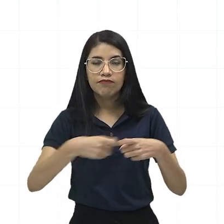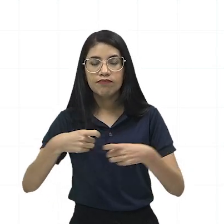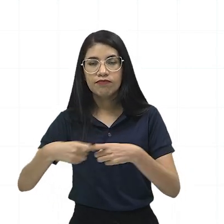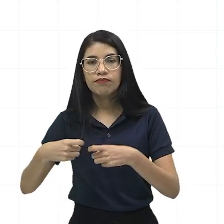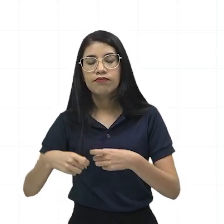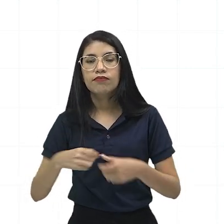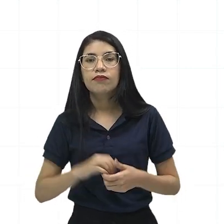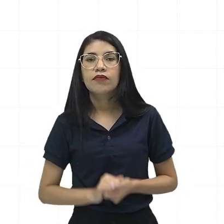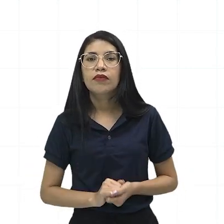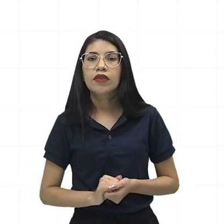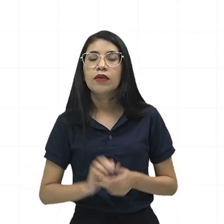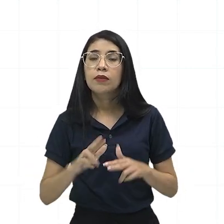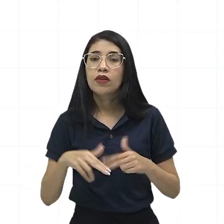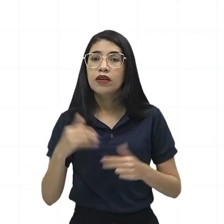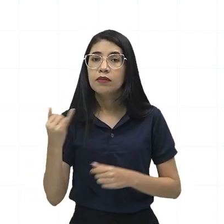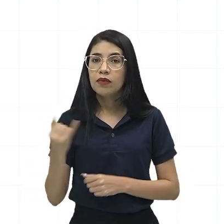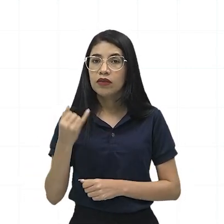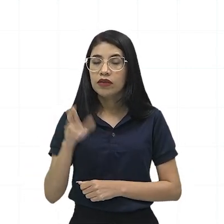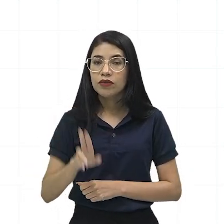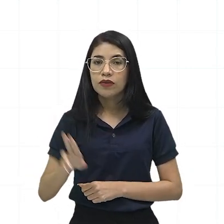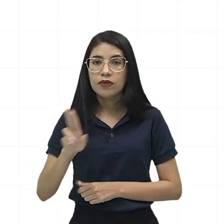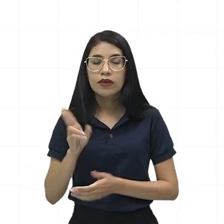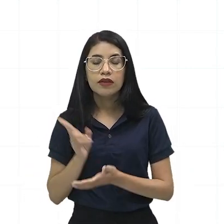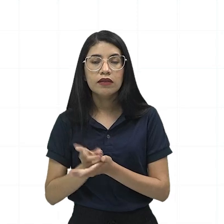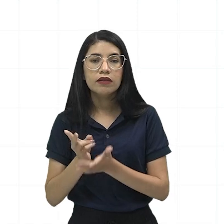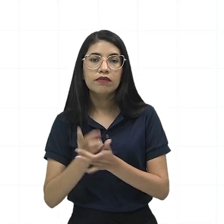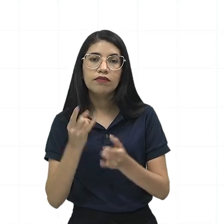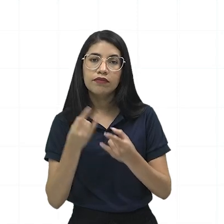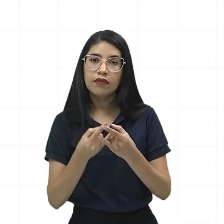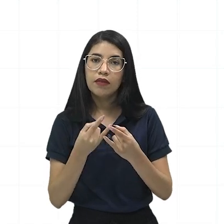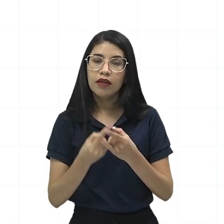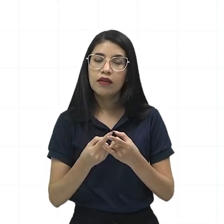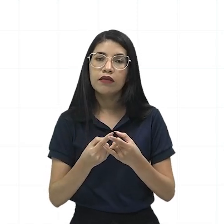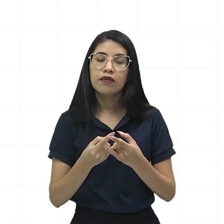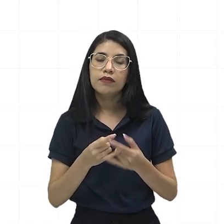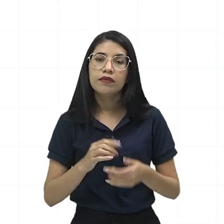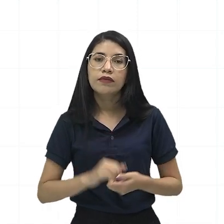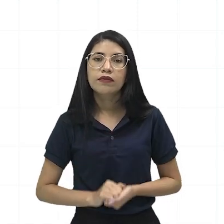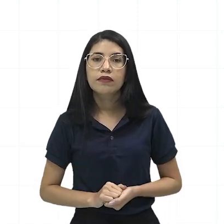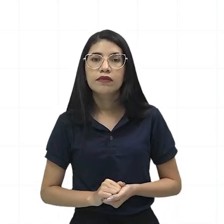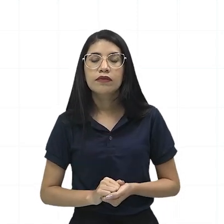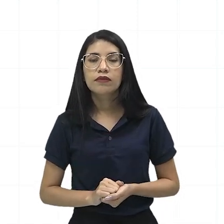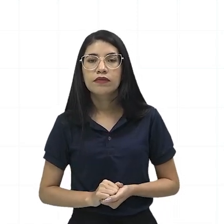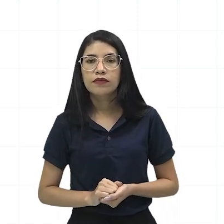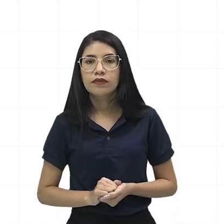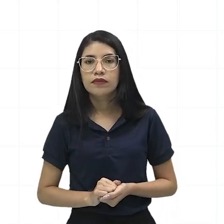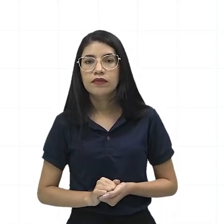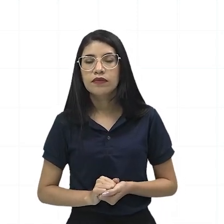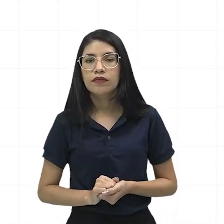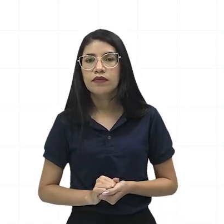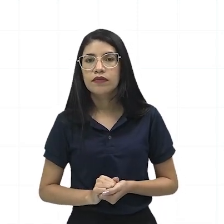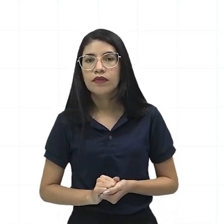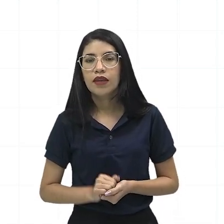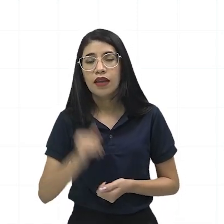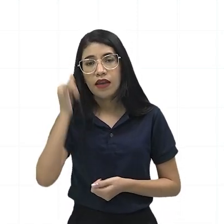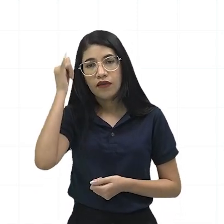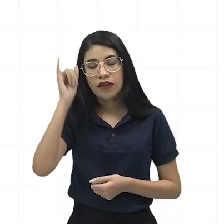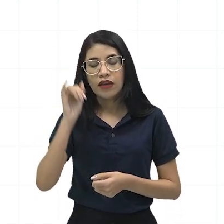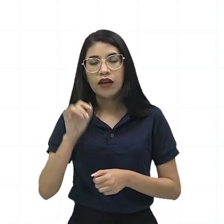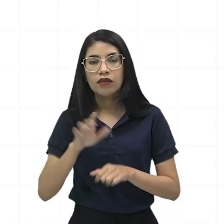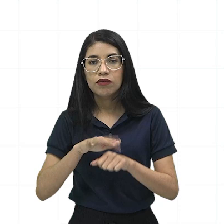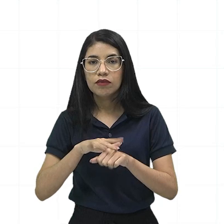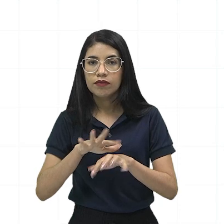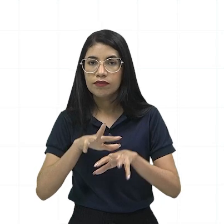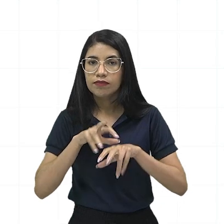sexual. Então, é importante sempre o uso do preservativo em qualquer tipo de contato íntimo para evitar a contaminação por